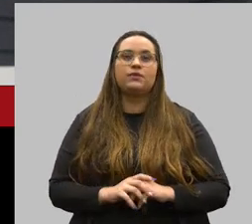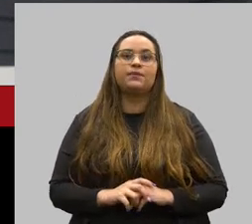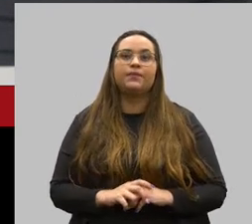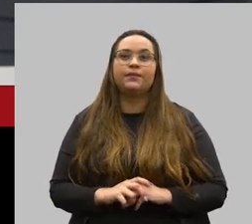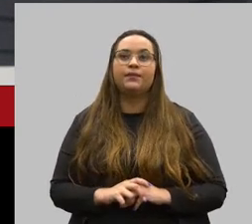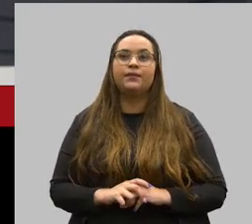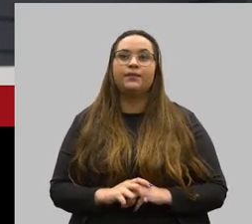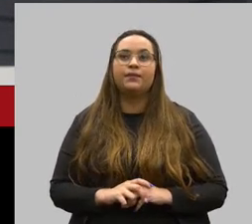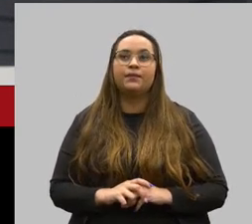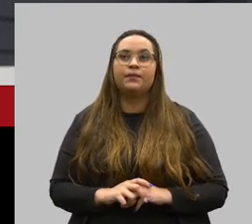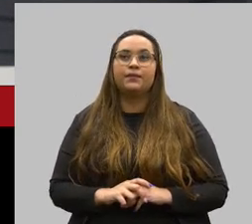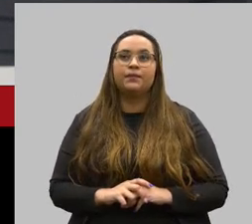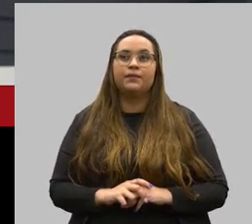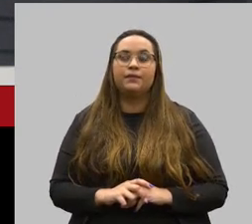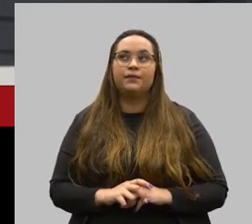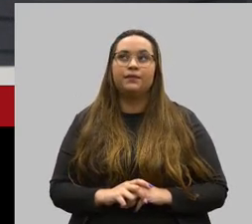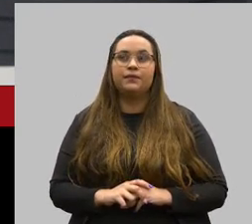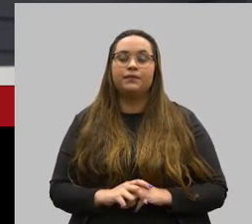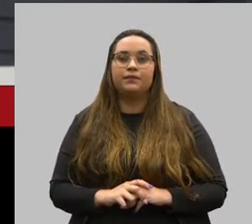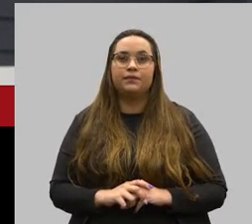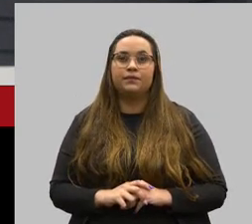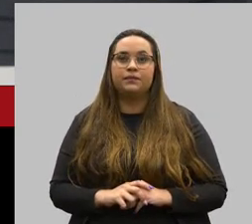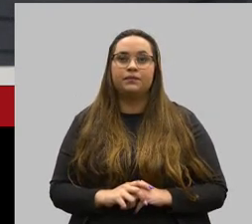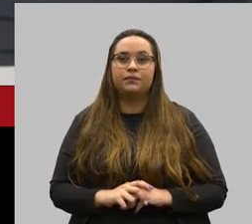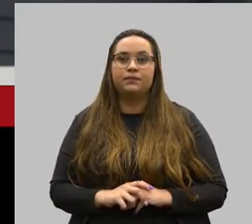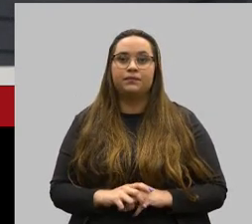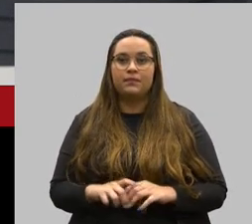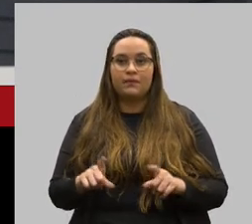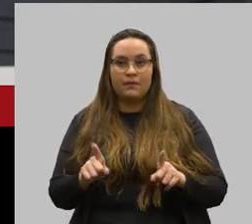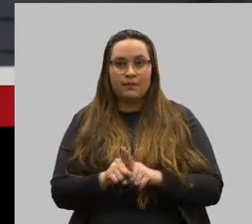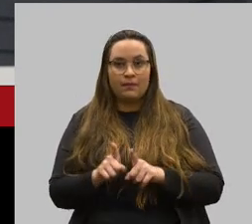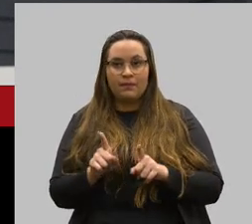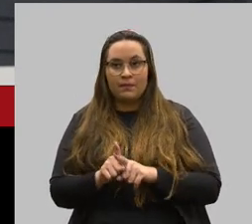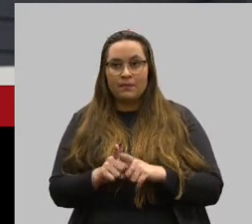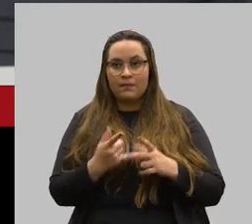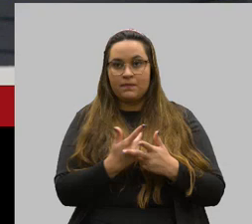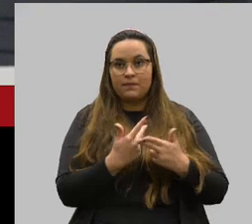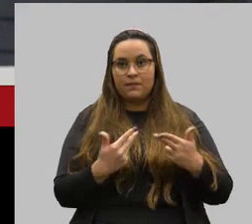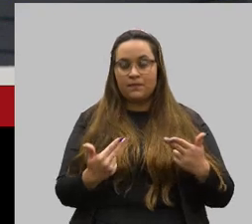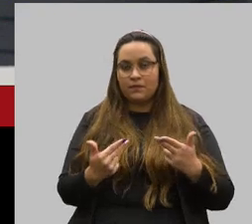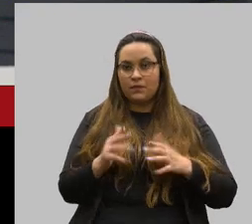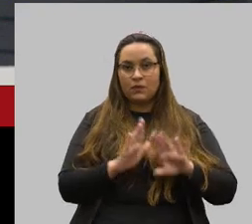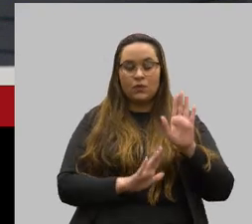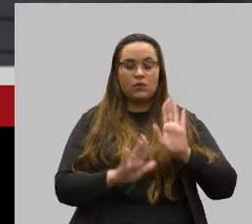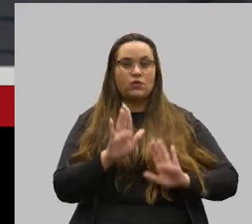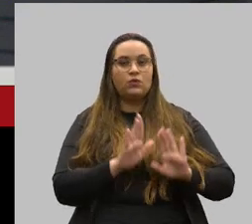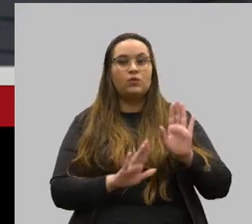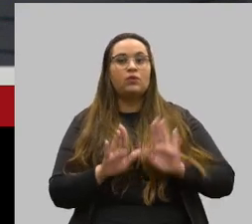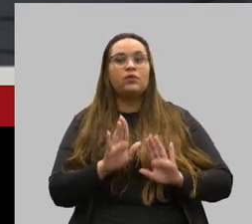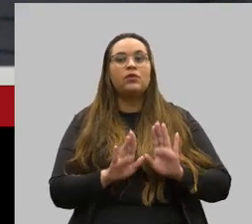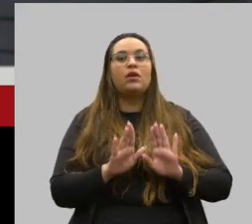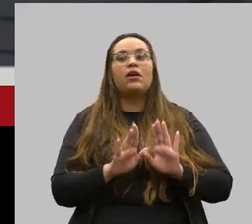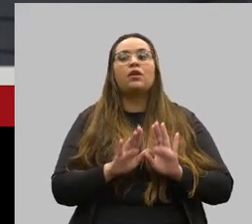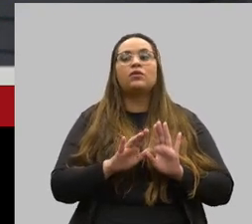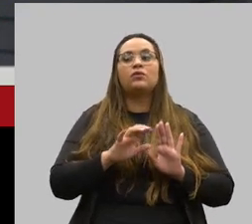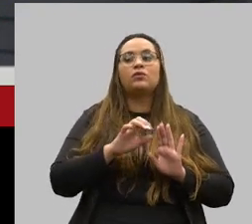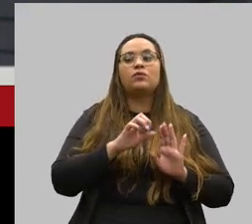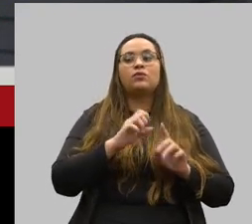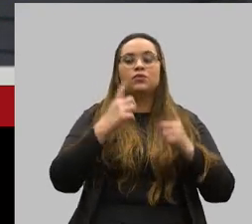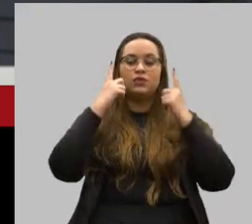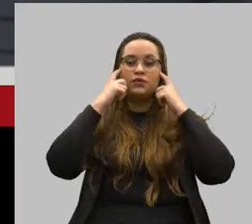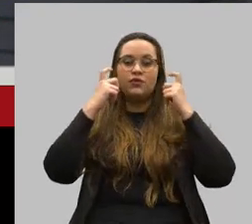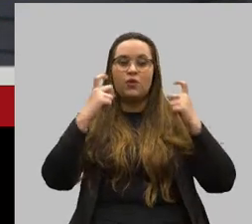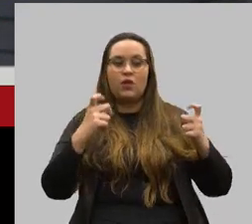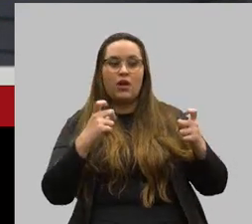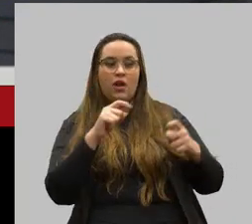que diz respeito ao a tanto né as ações de prevenção mas especialmente Ao Combate à violência contra a mulher eh como eu